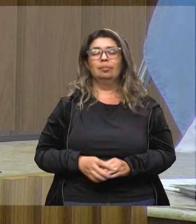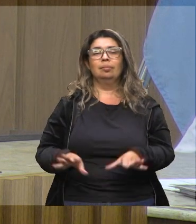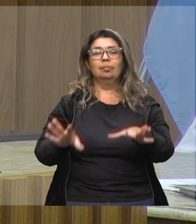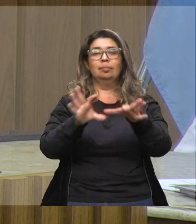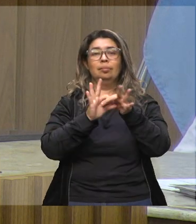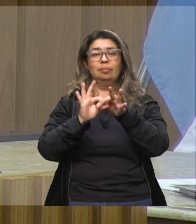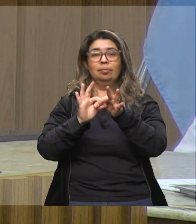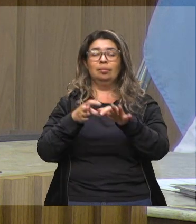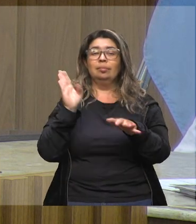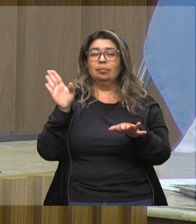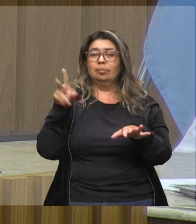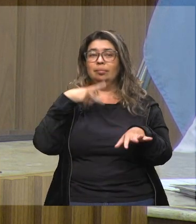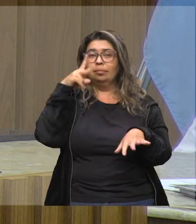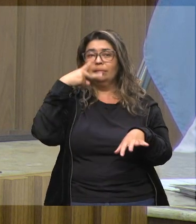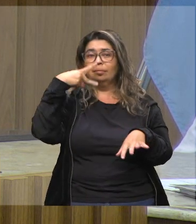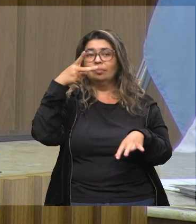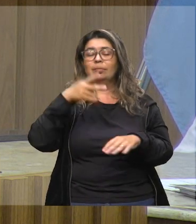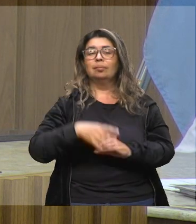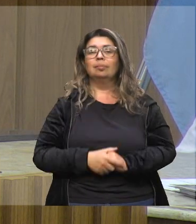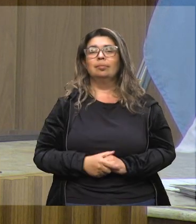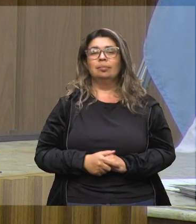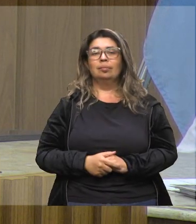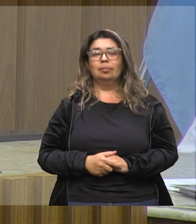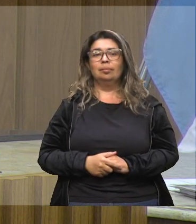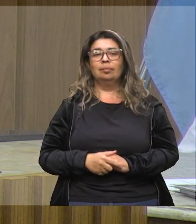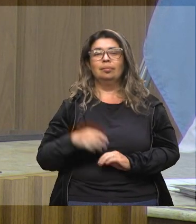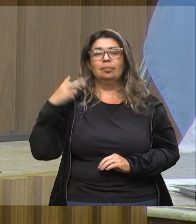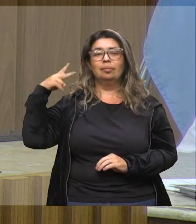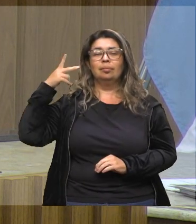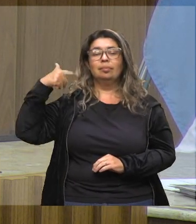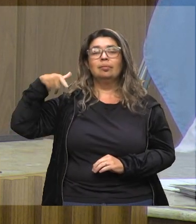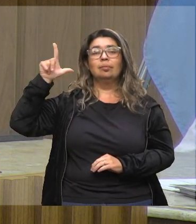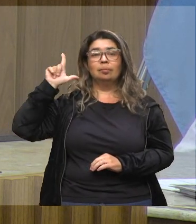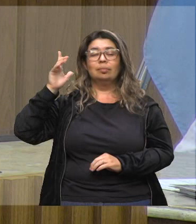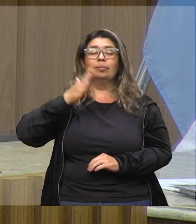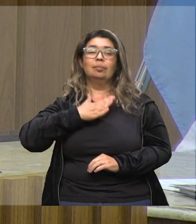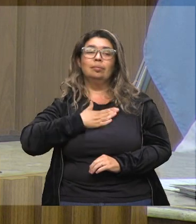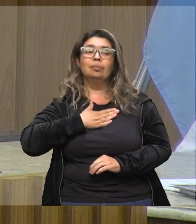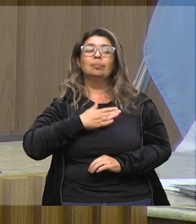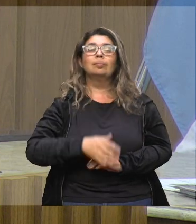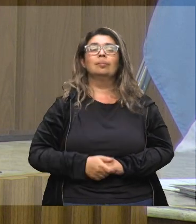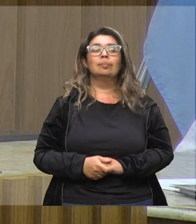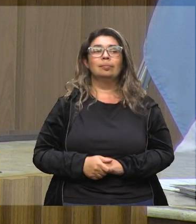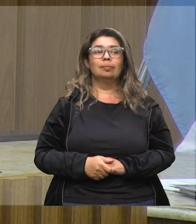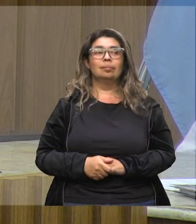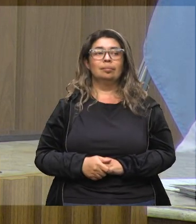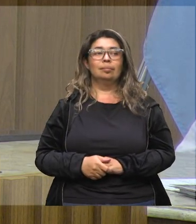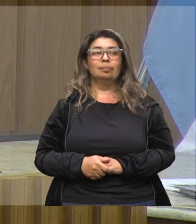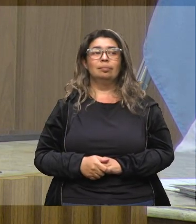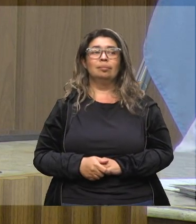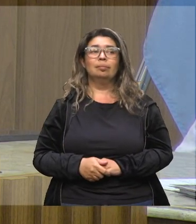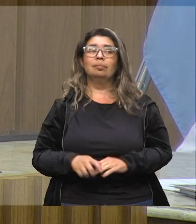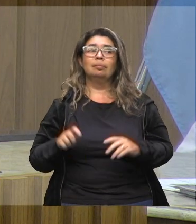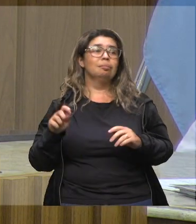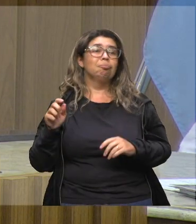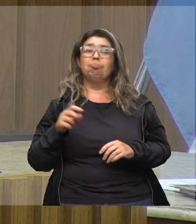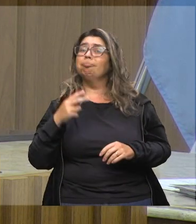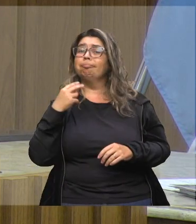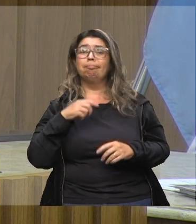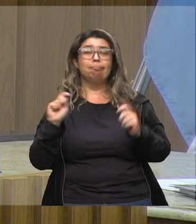foi dito aqui, com os vereadores que me antecederam aqui. E não precisa gritar aqui também, não,